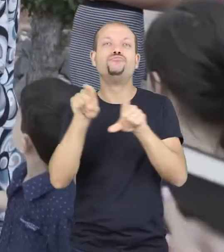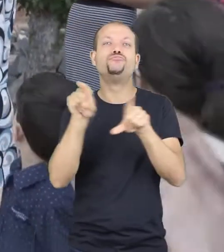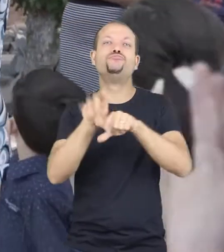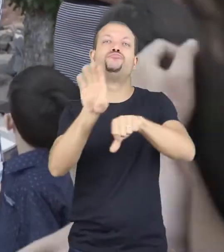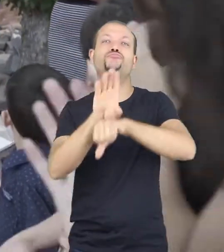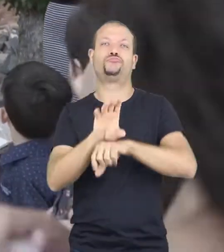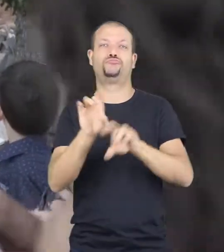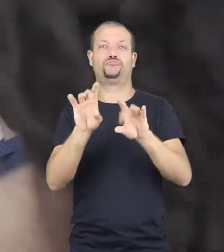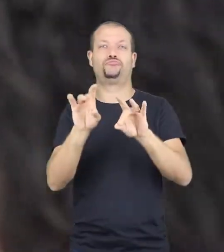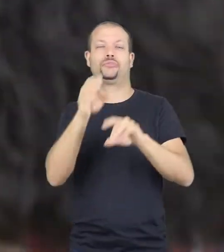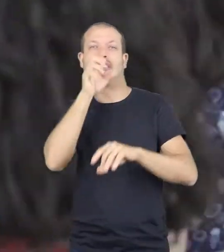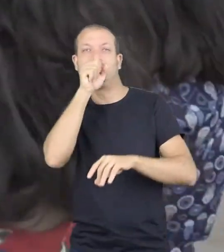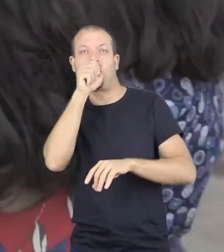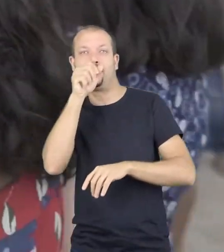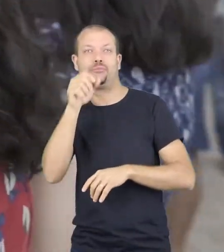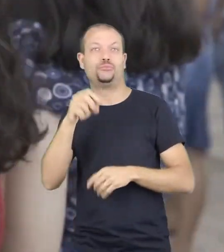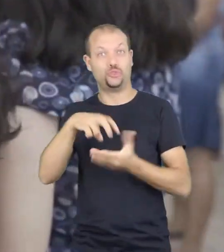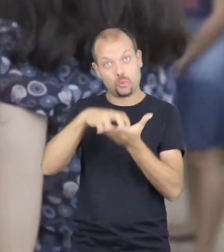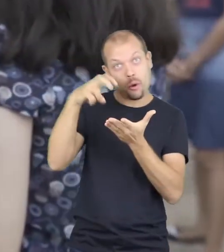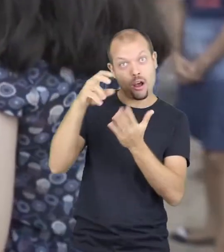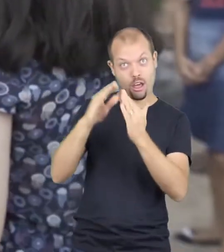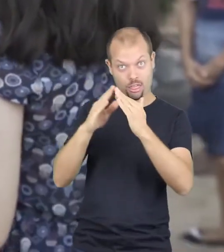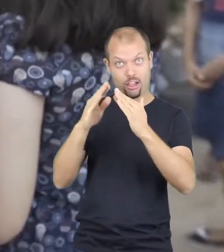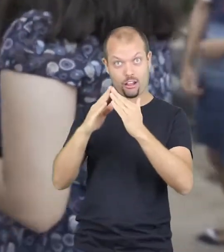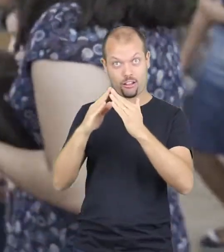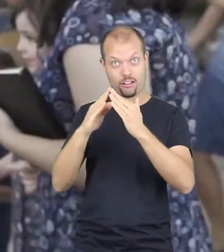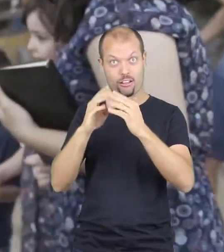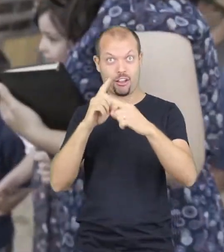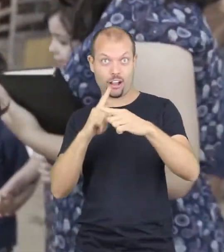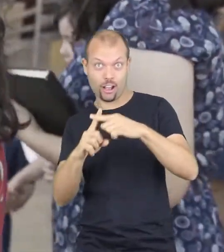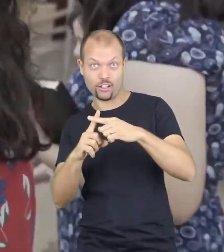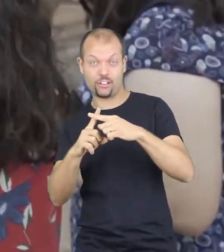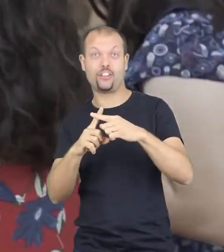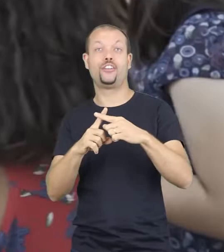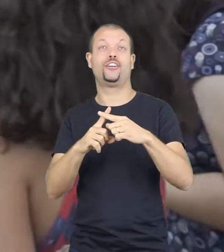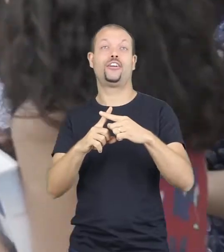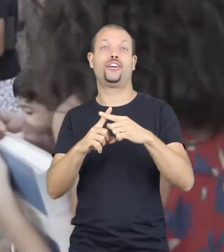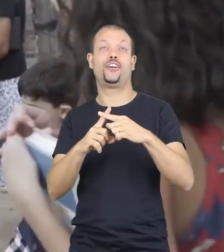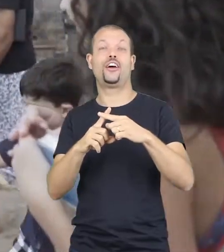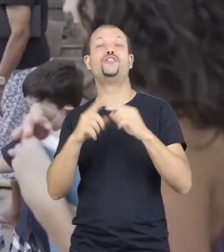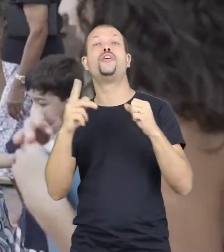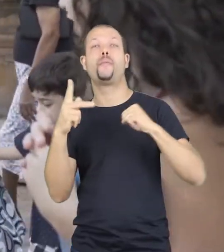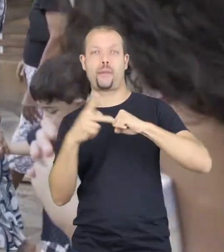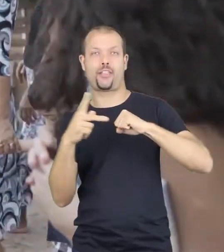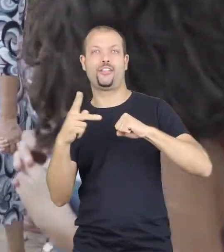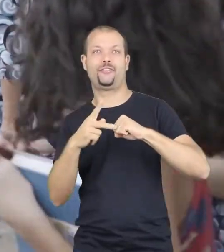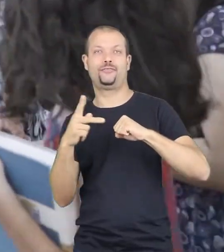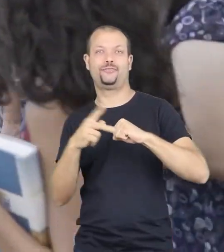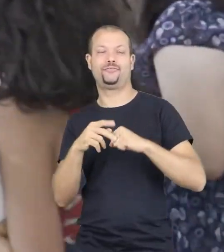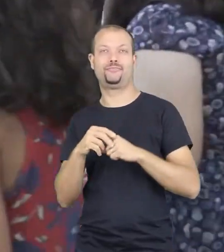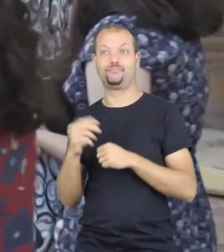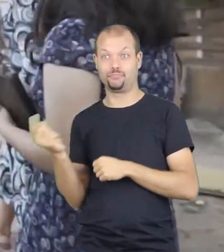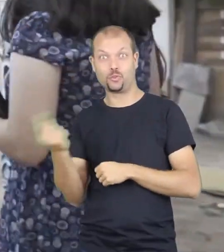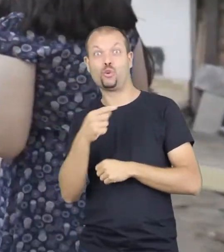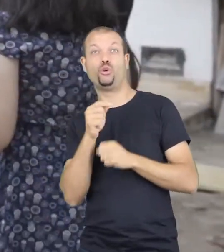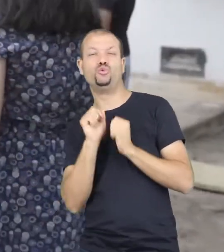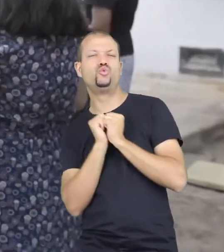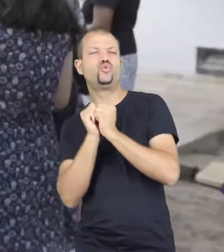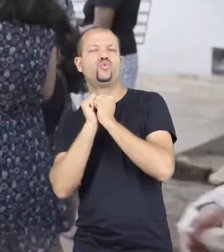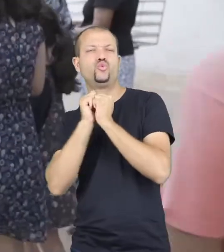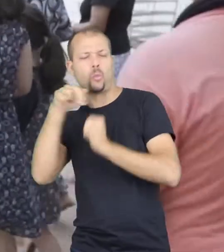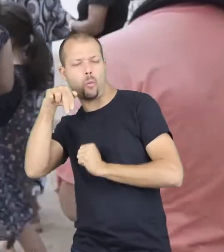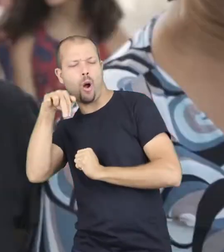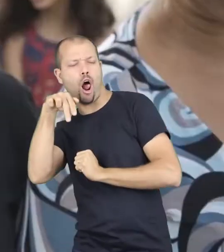para o culto, no sábado de manhã, na Igreja Central de Petrolina. E juntos faziam uma caminhada de mais